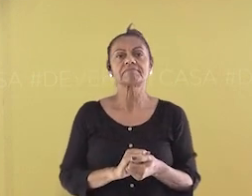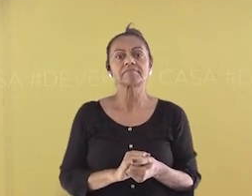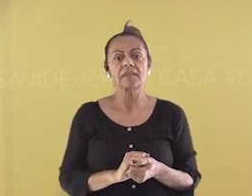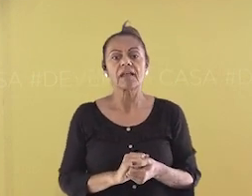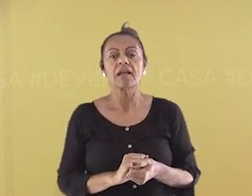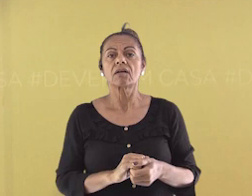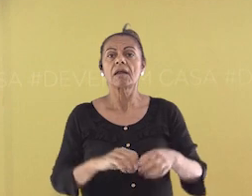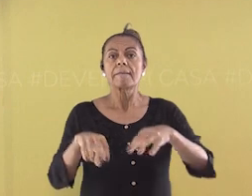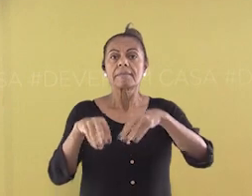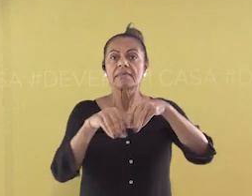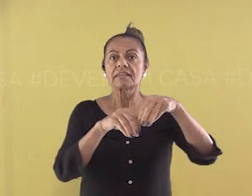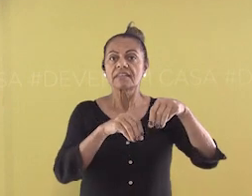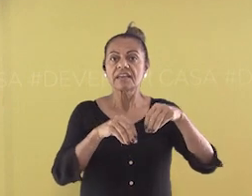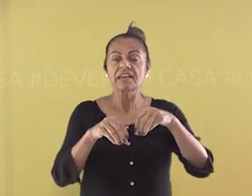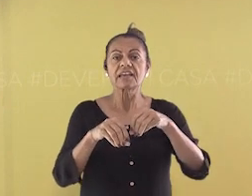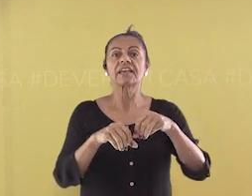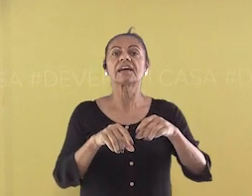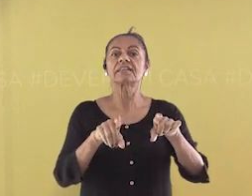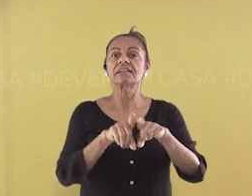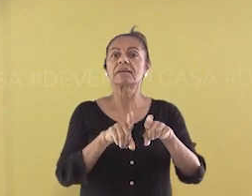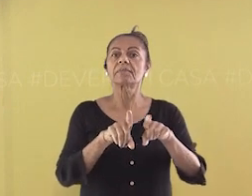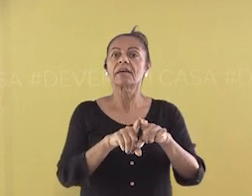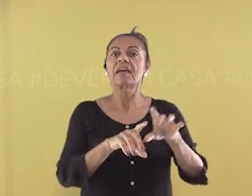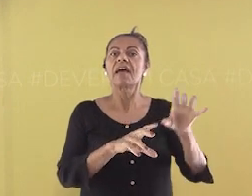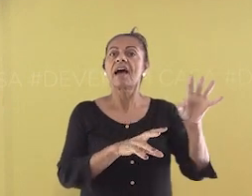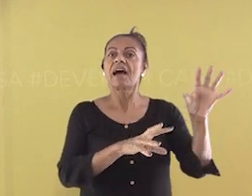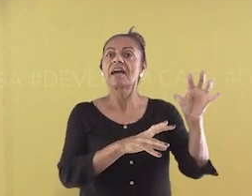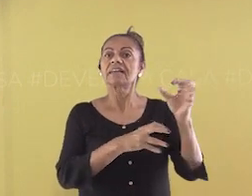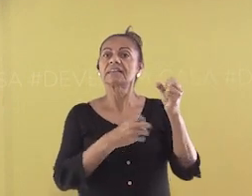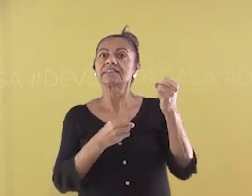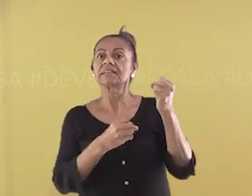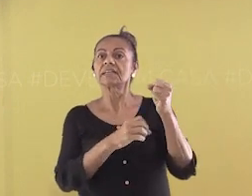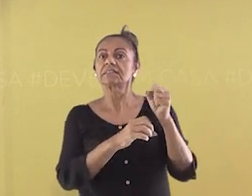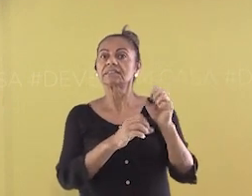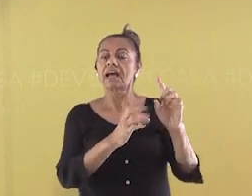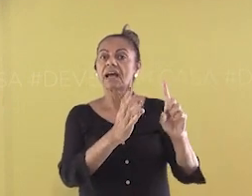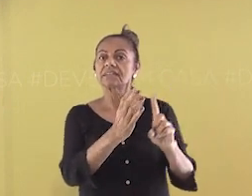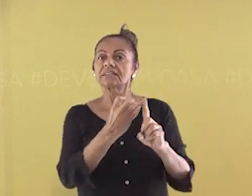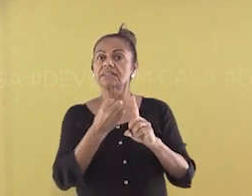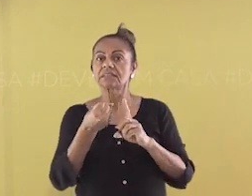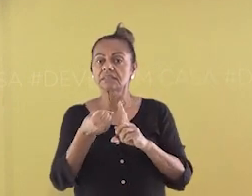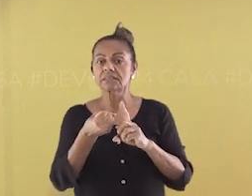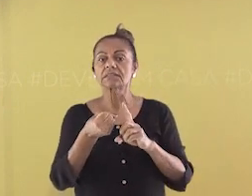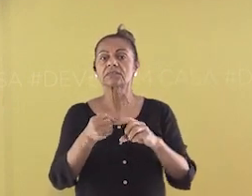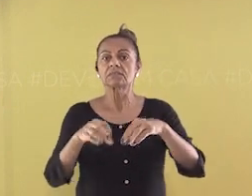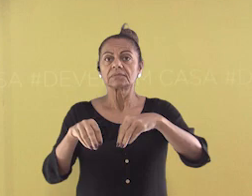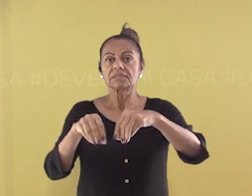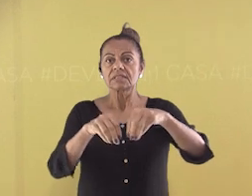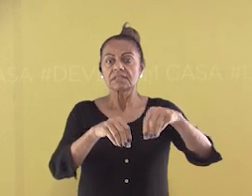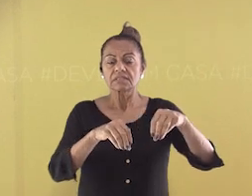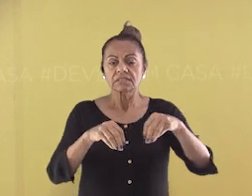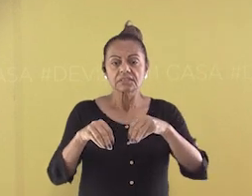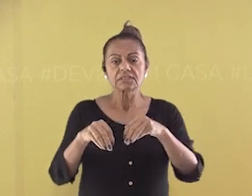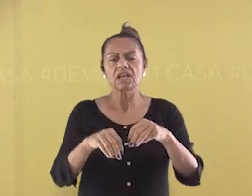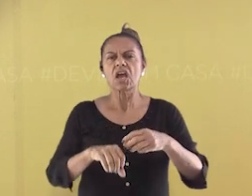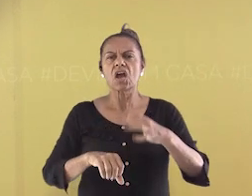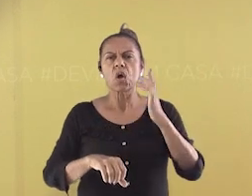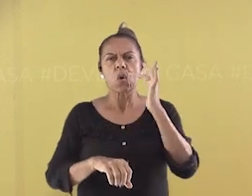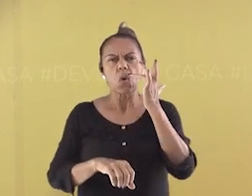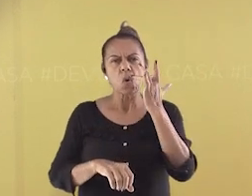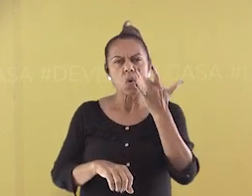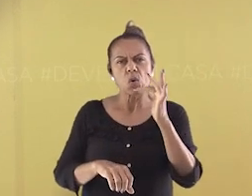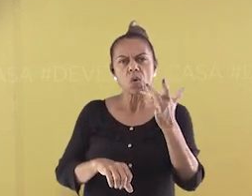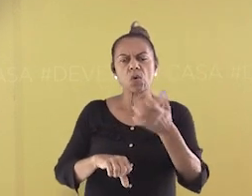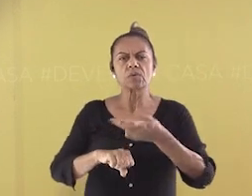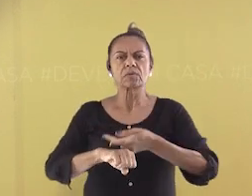de minerais, como petróleo, minério de ferro, ouro, cobre, prata e outros. É muito